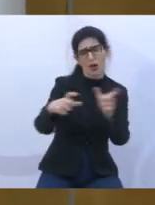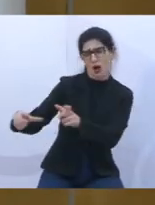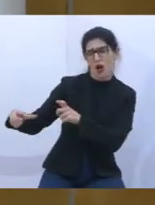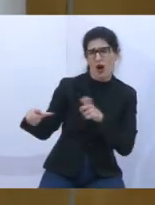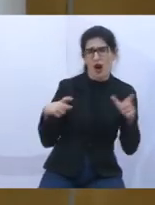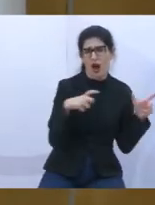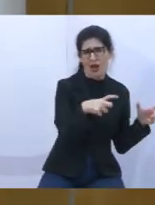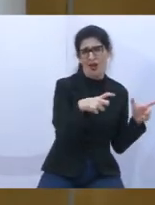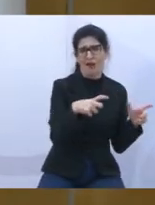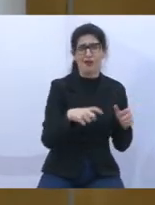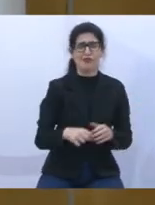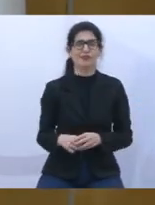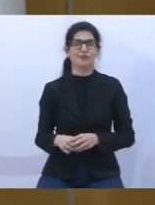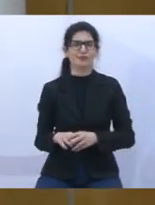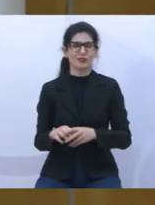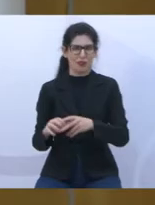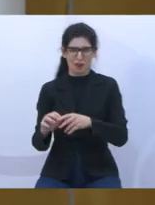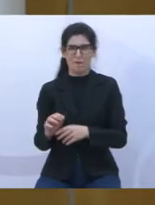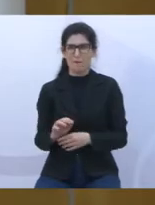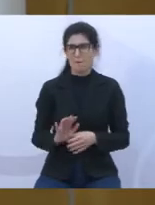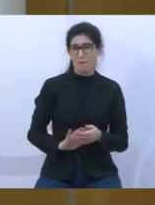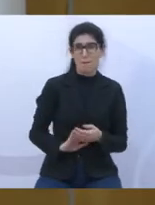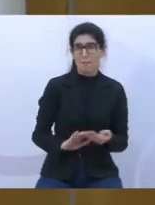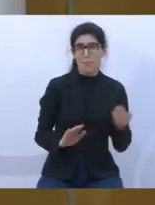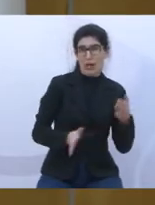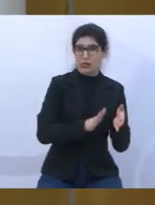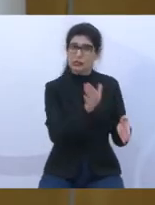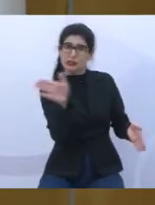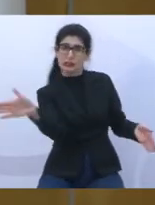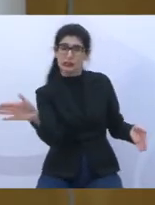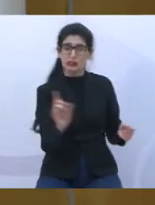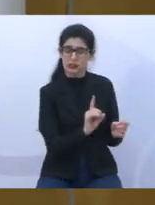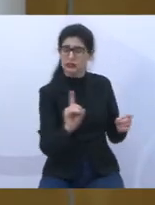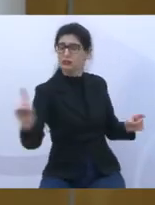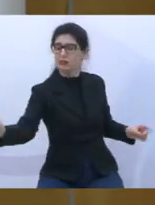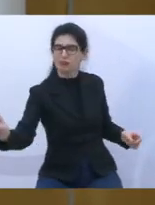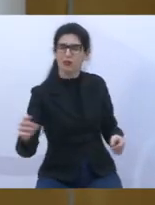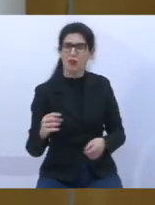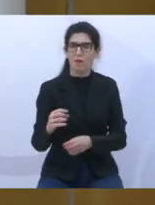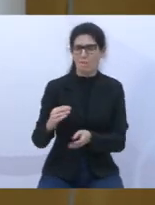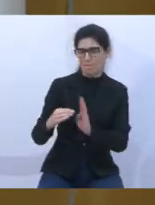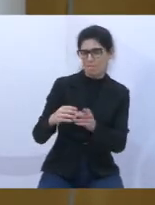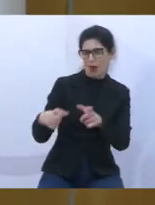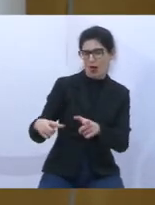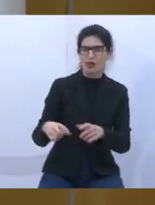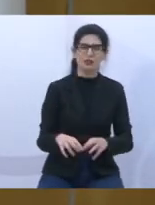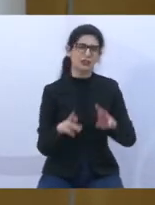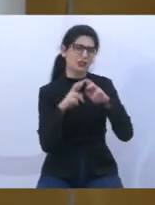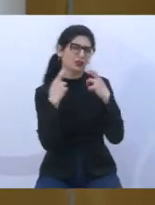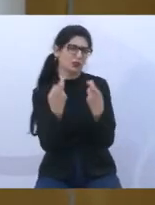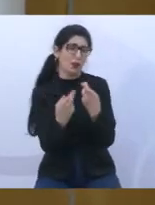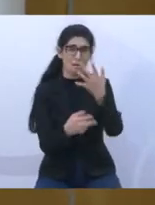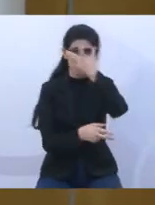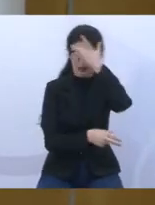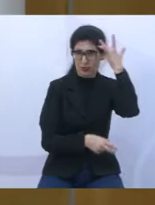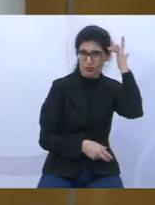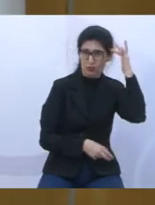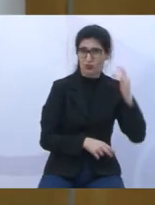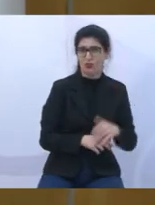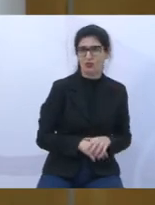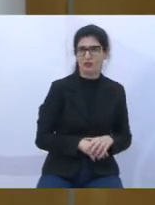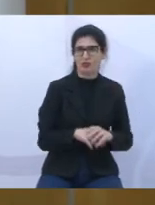olá dario e não adianta aí para os bairros reúne as pessoas lá e aí simplesmente